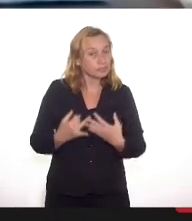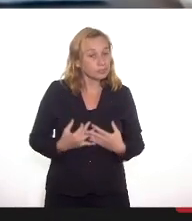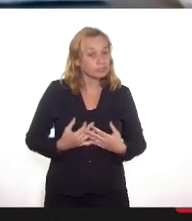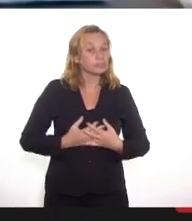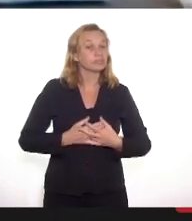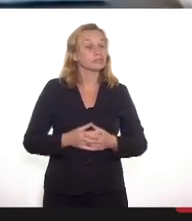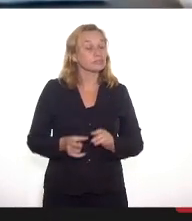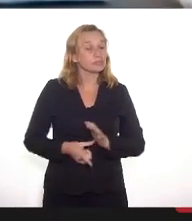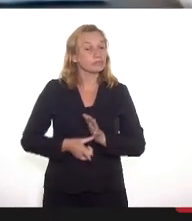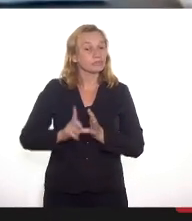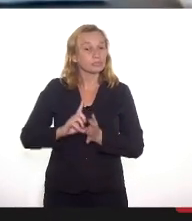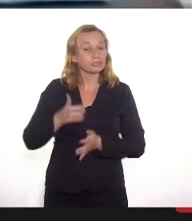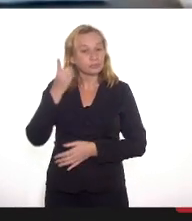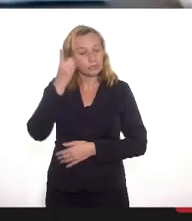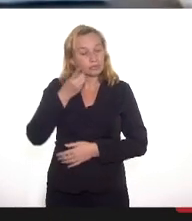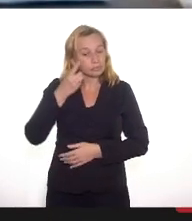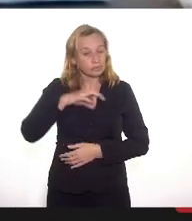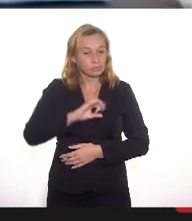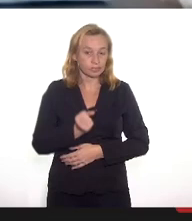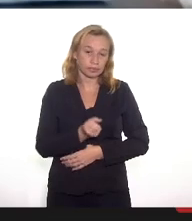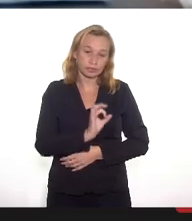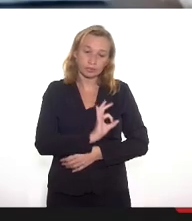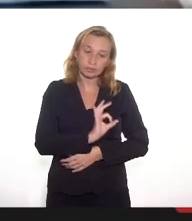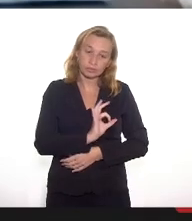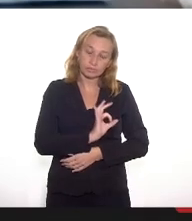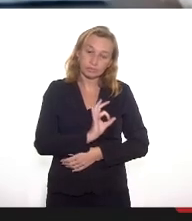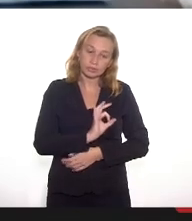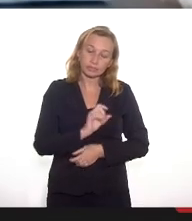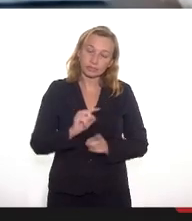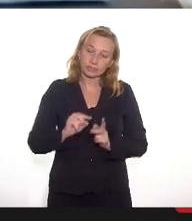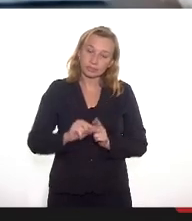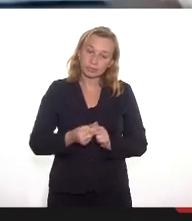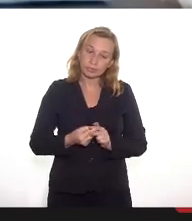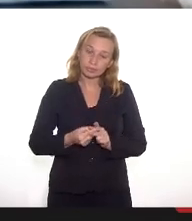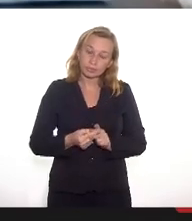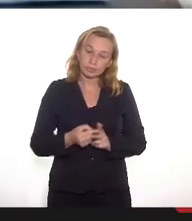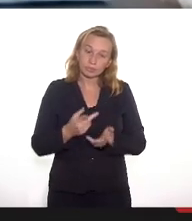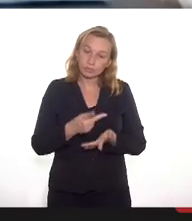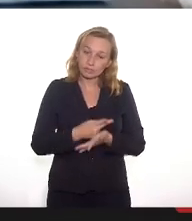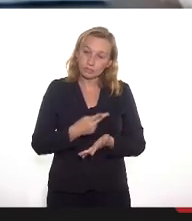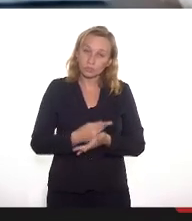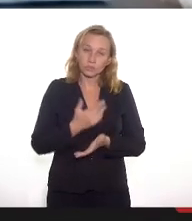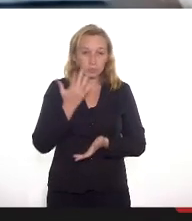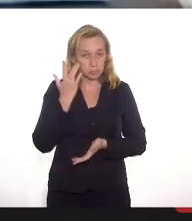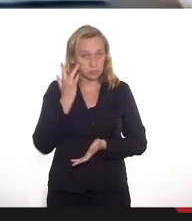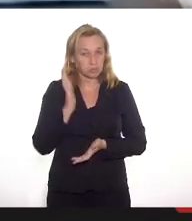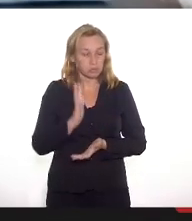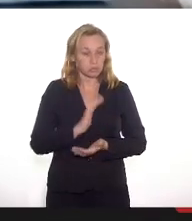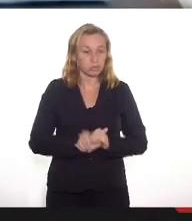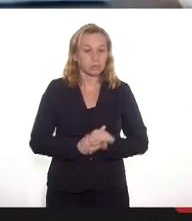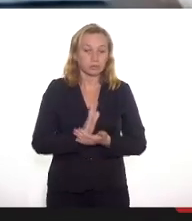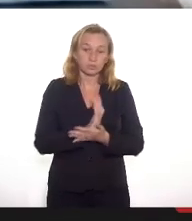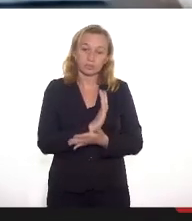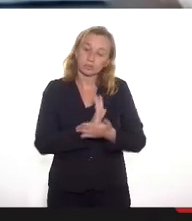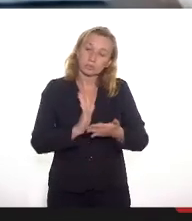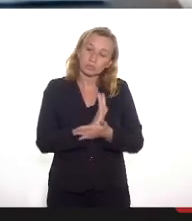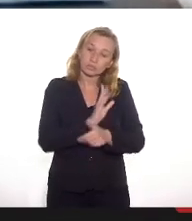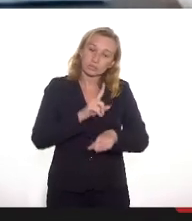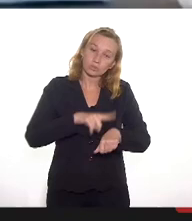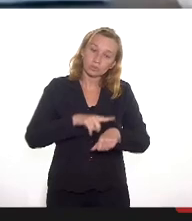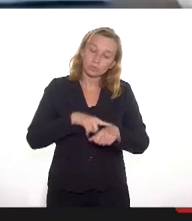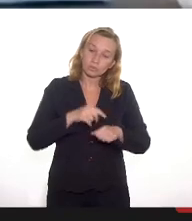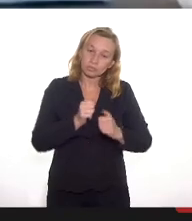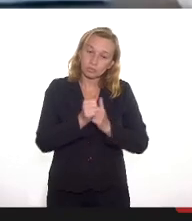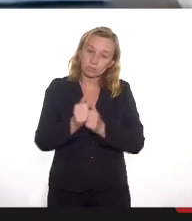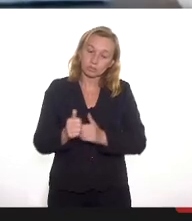contra o mestre para Max cantando corrigir talvez mas a ler em algum momento da